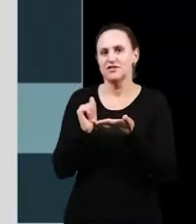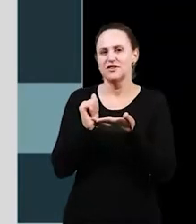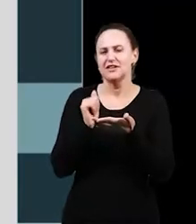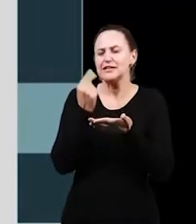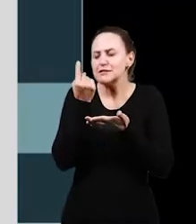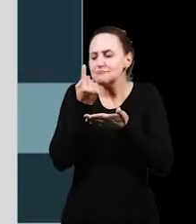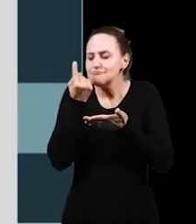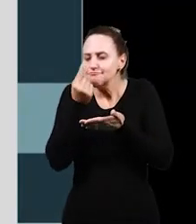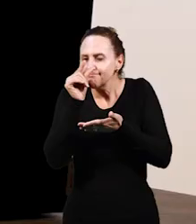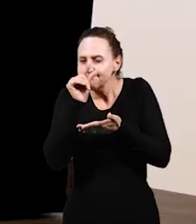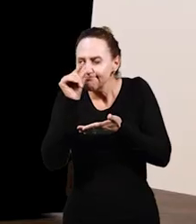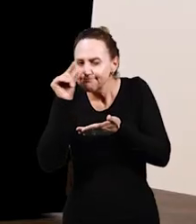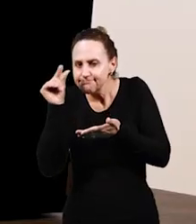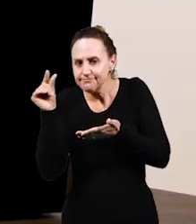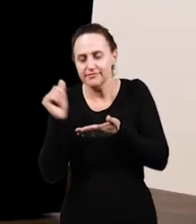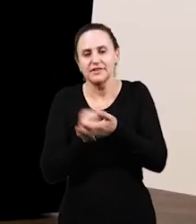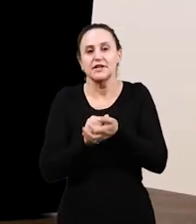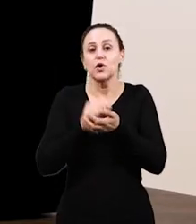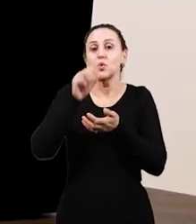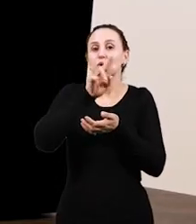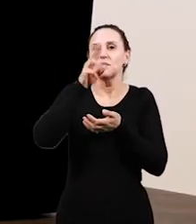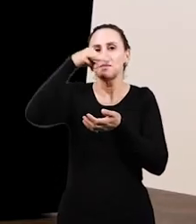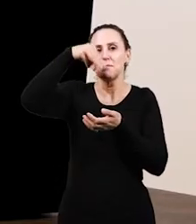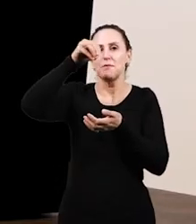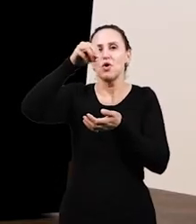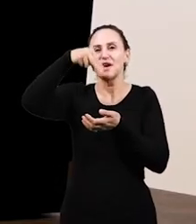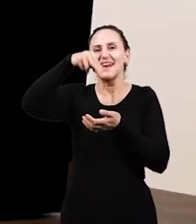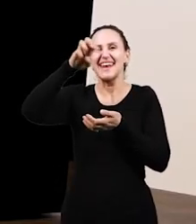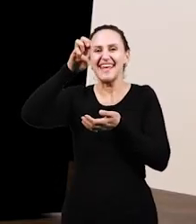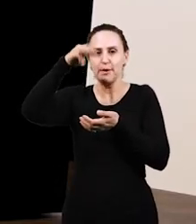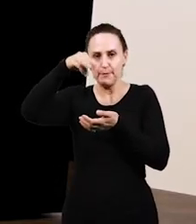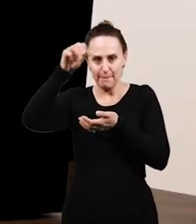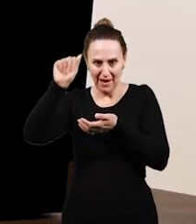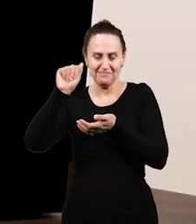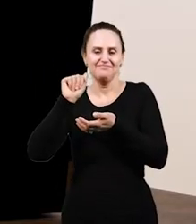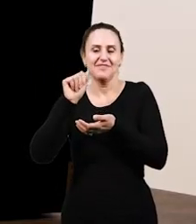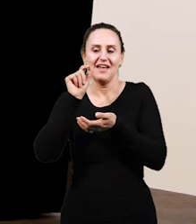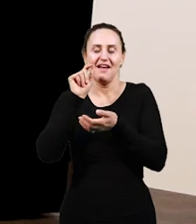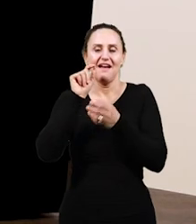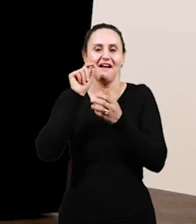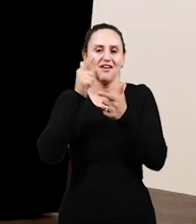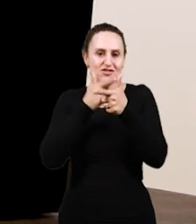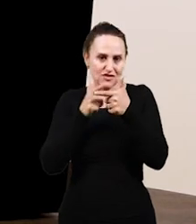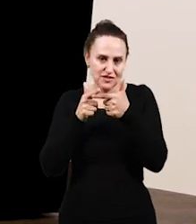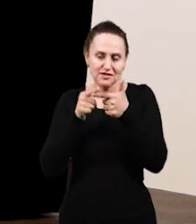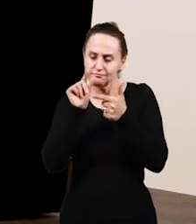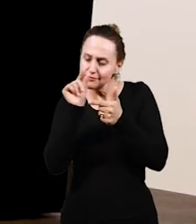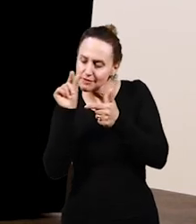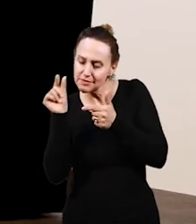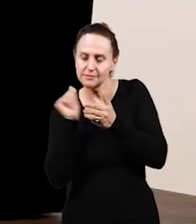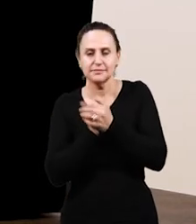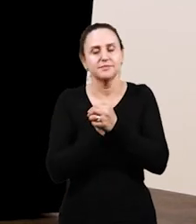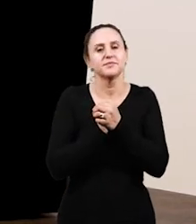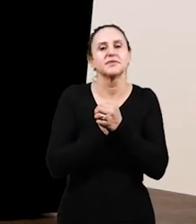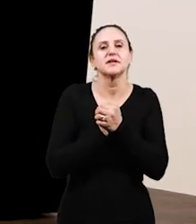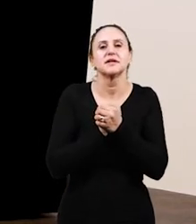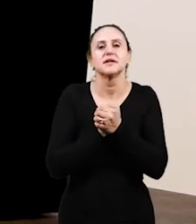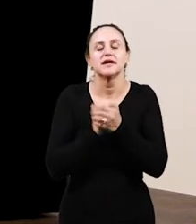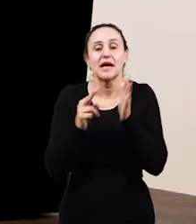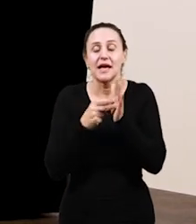almoço né então é isso ele chama de monemas você é a divisão da da palavra em unidades menores